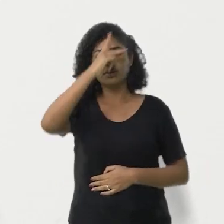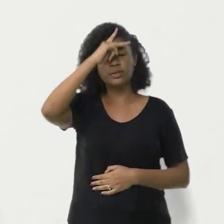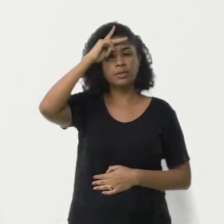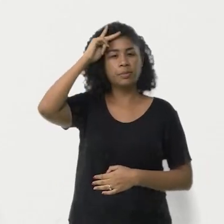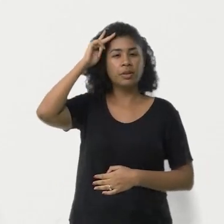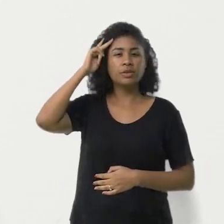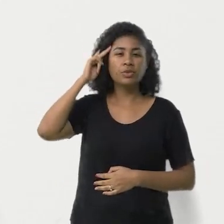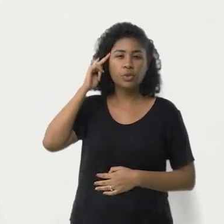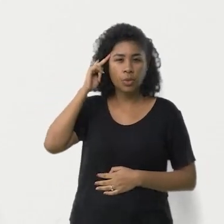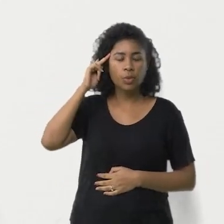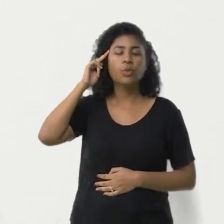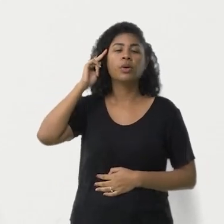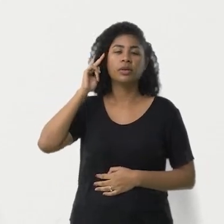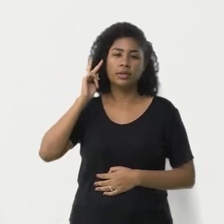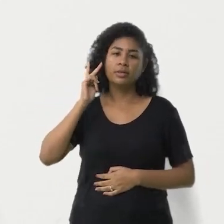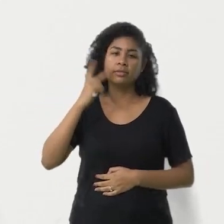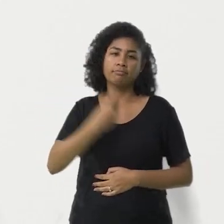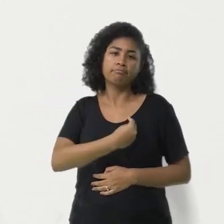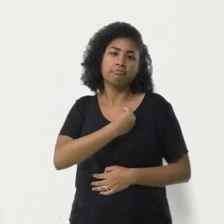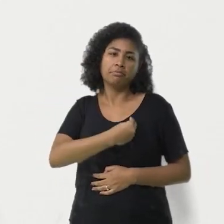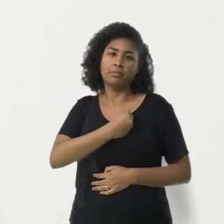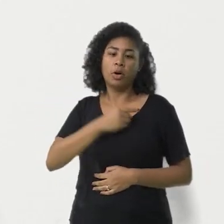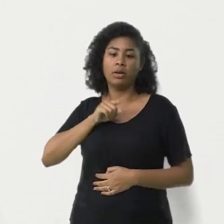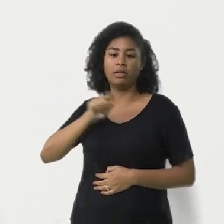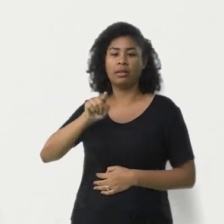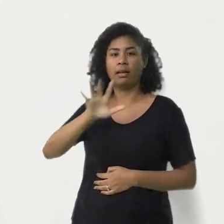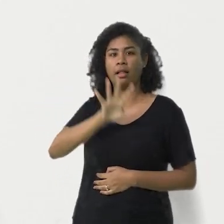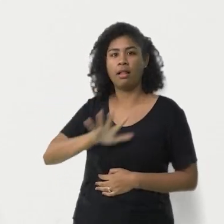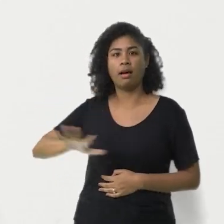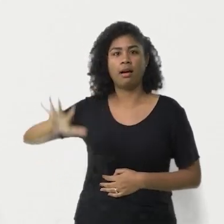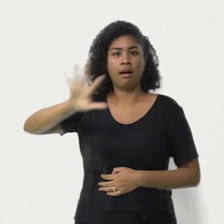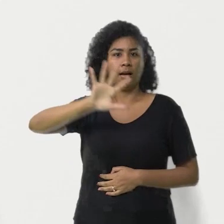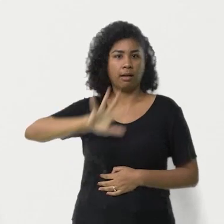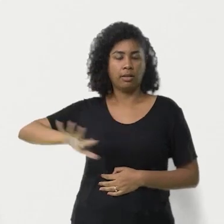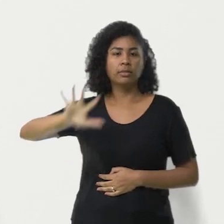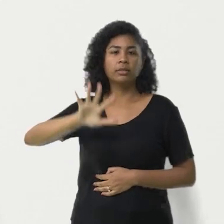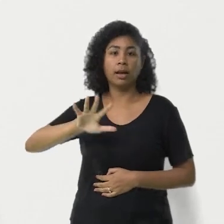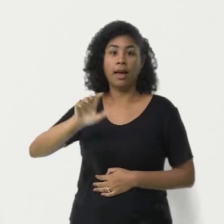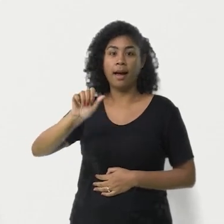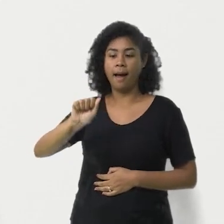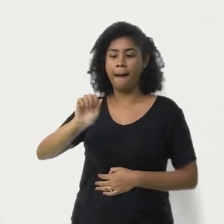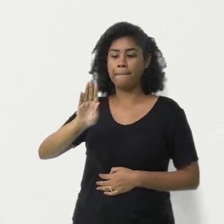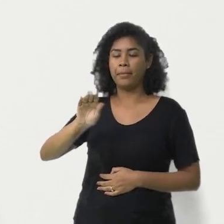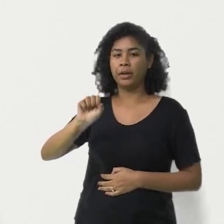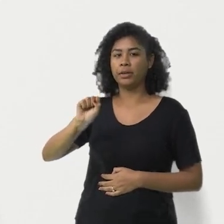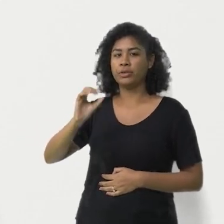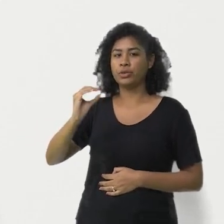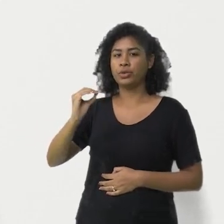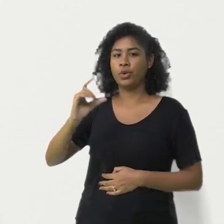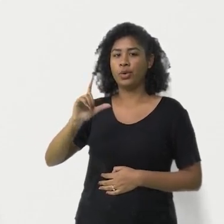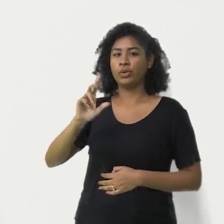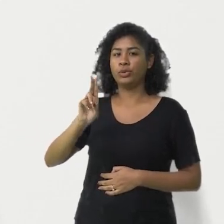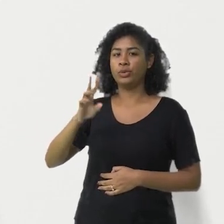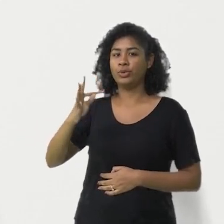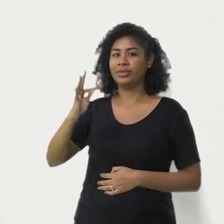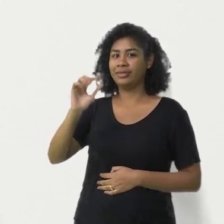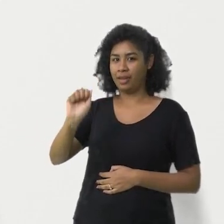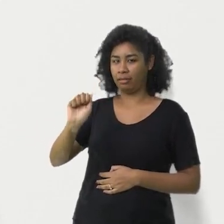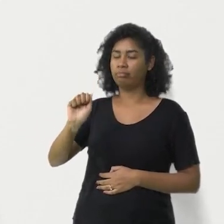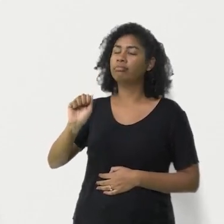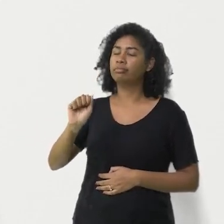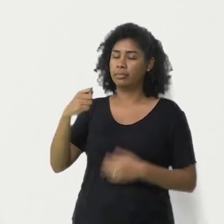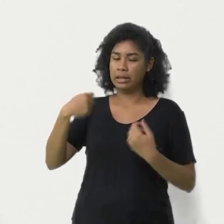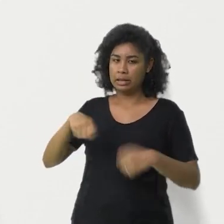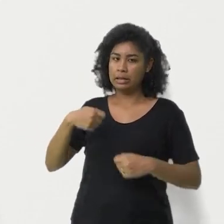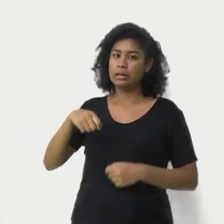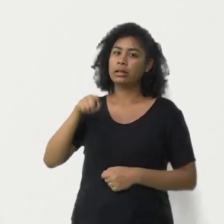de quantidade ali que existe naquela área, população absoluta. Outra coisa que a gente vai ter que saber